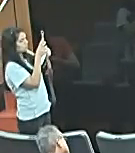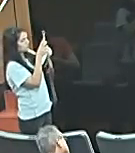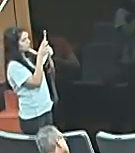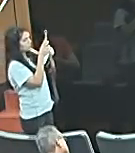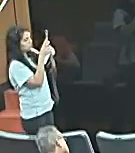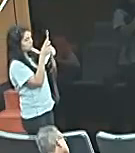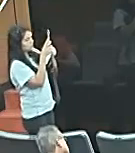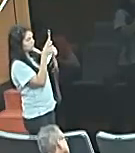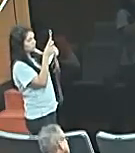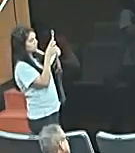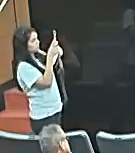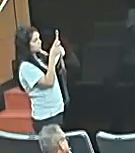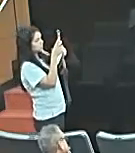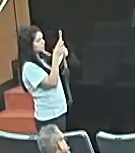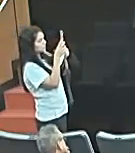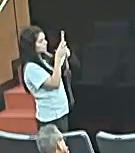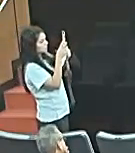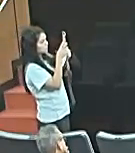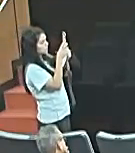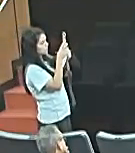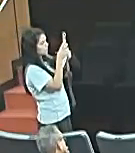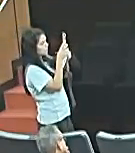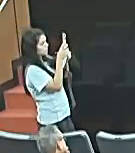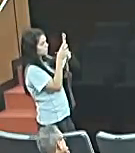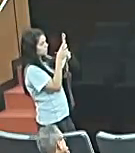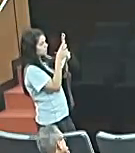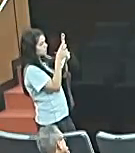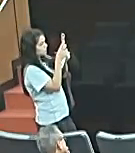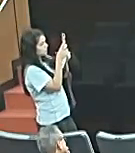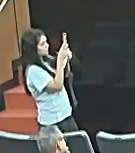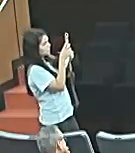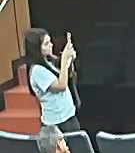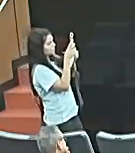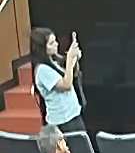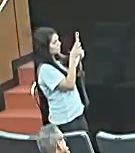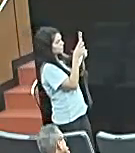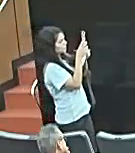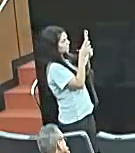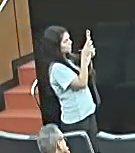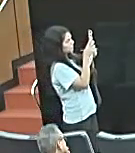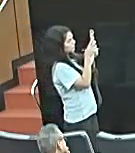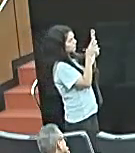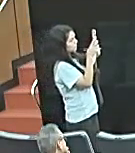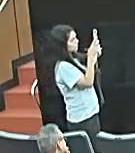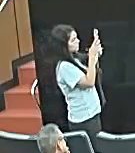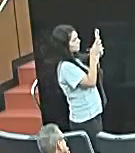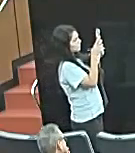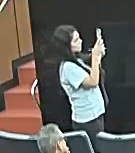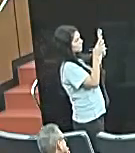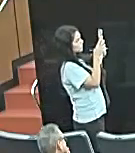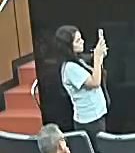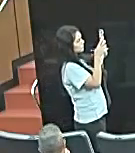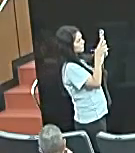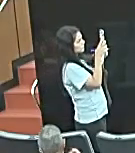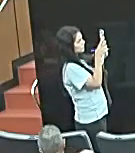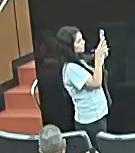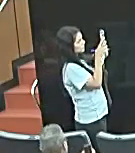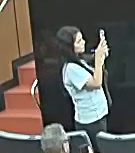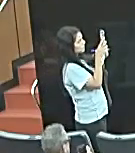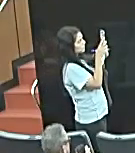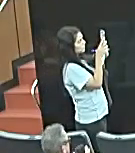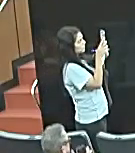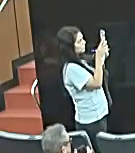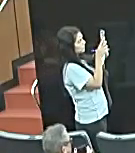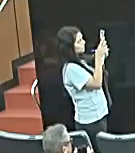2003 e no ano de 2004 e pegar hoje o tamanho do sistema prisional não só demonstramos que o agente